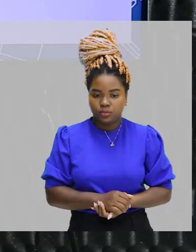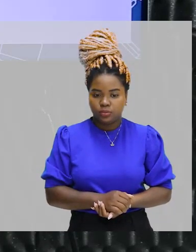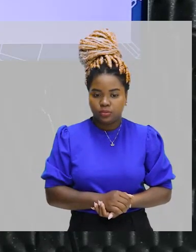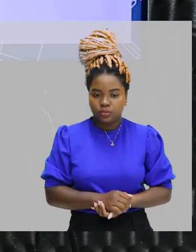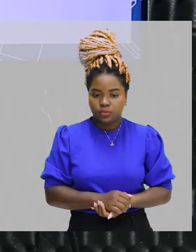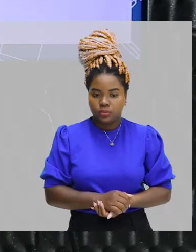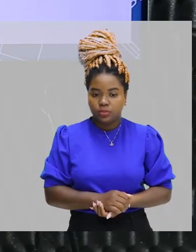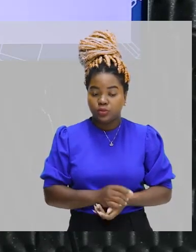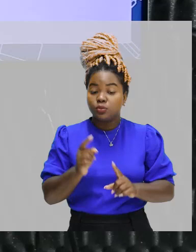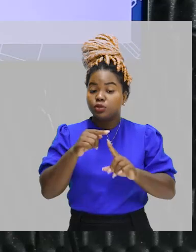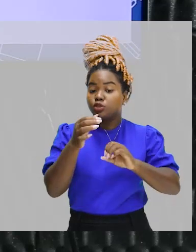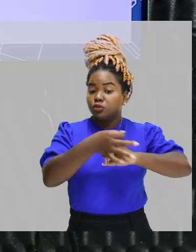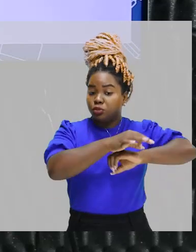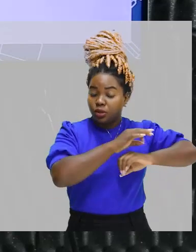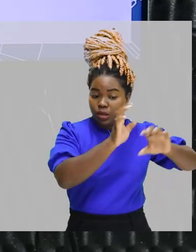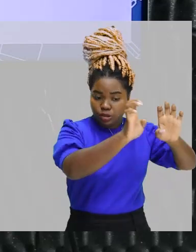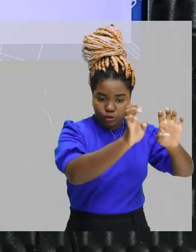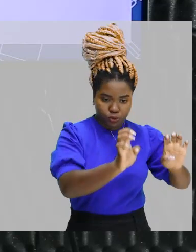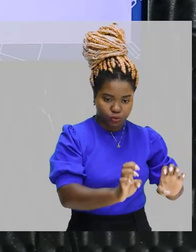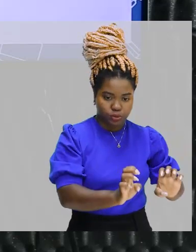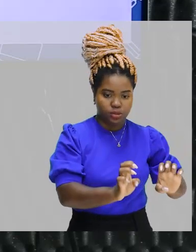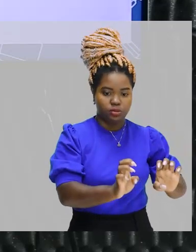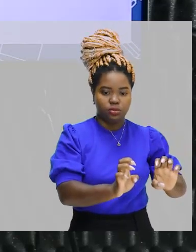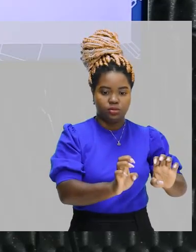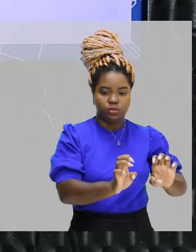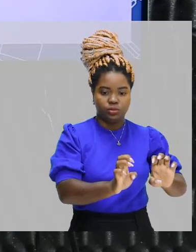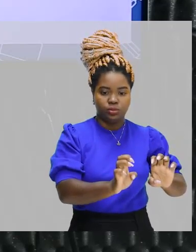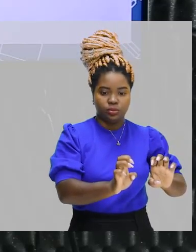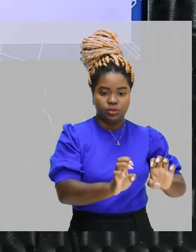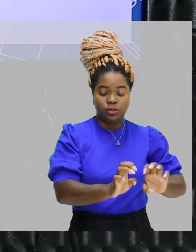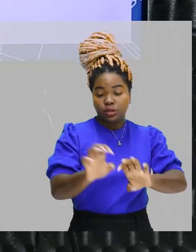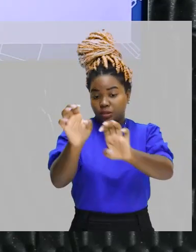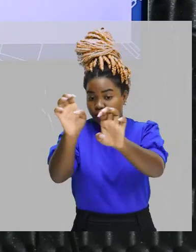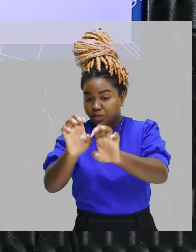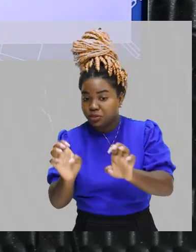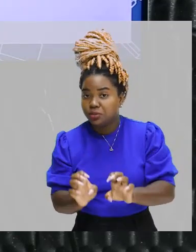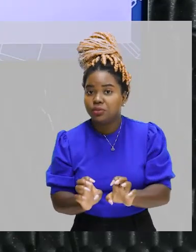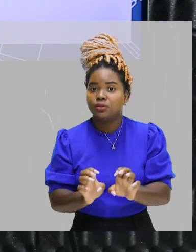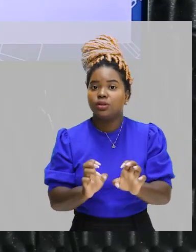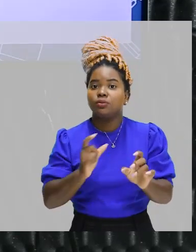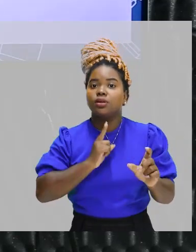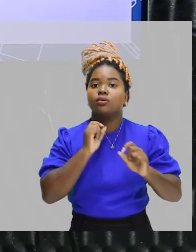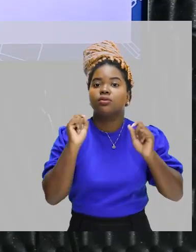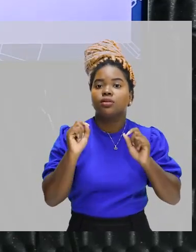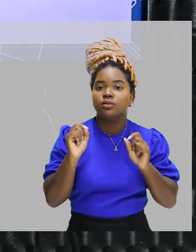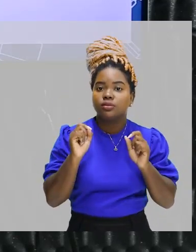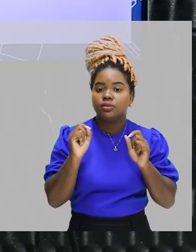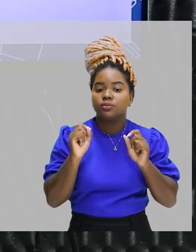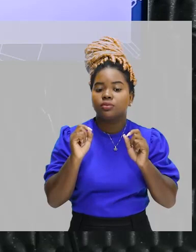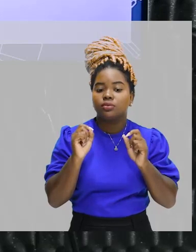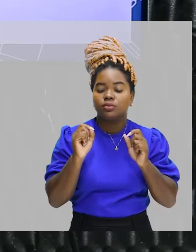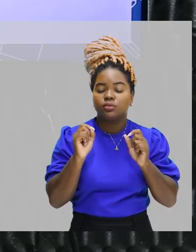o átomo, né? A estrutura atômica. Então essa estrutura atômica,